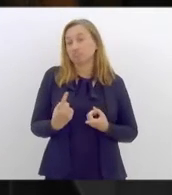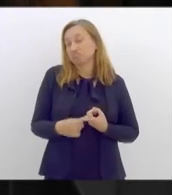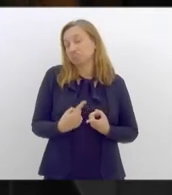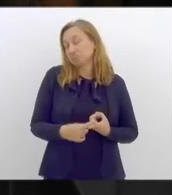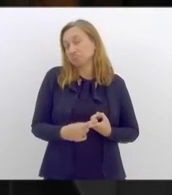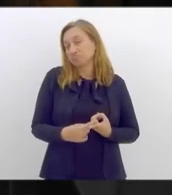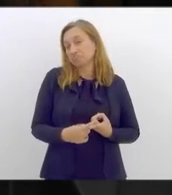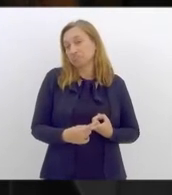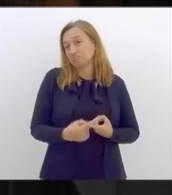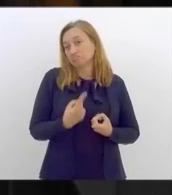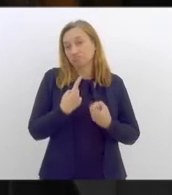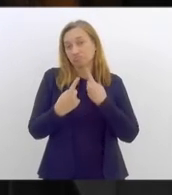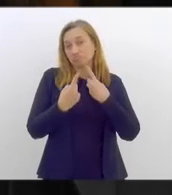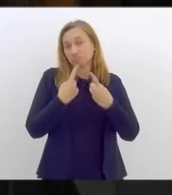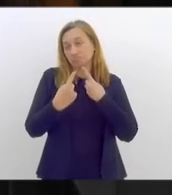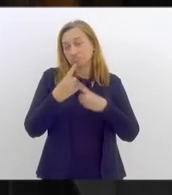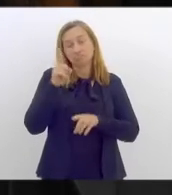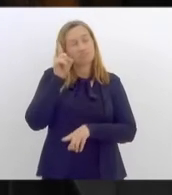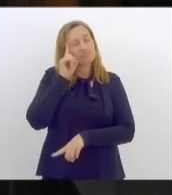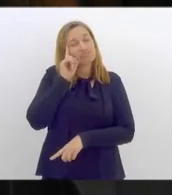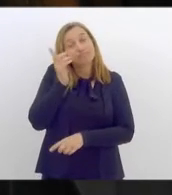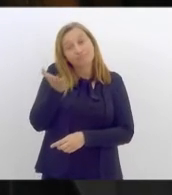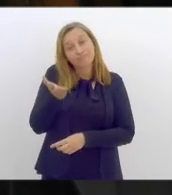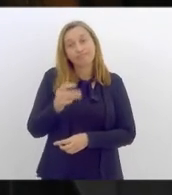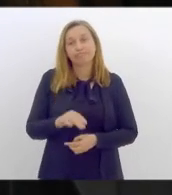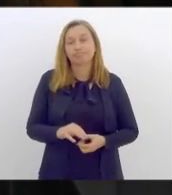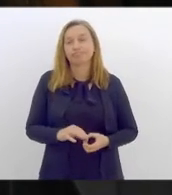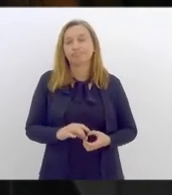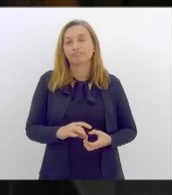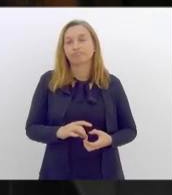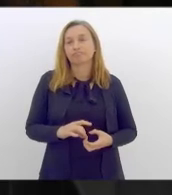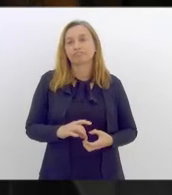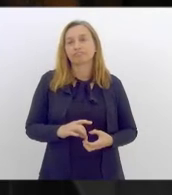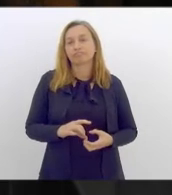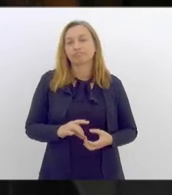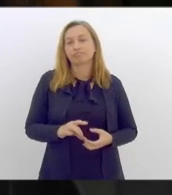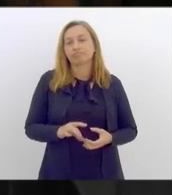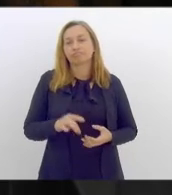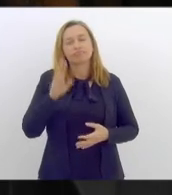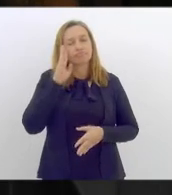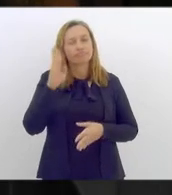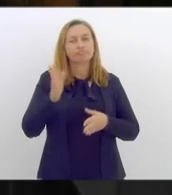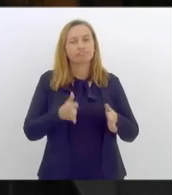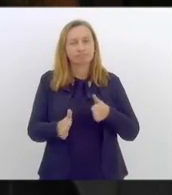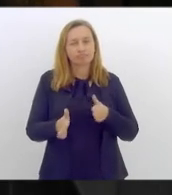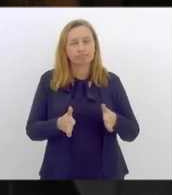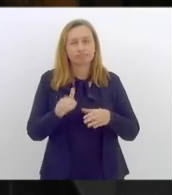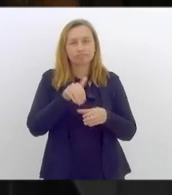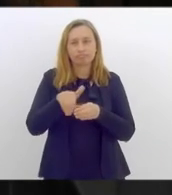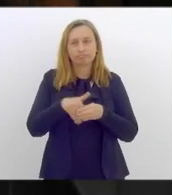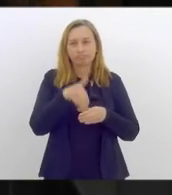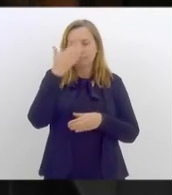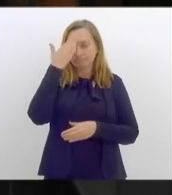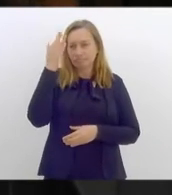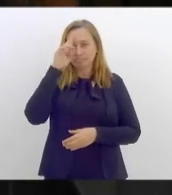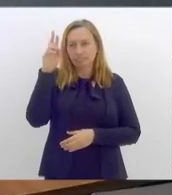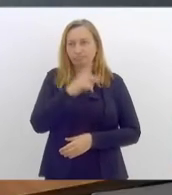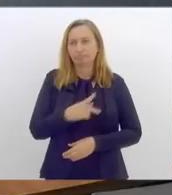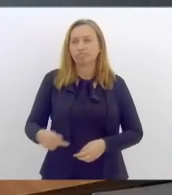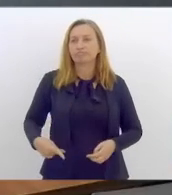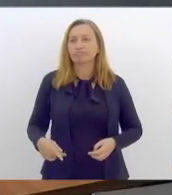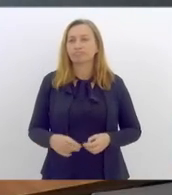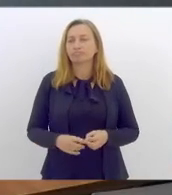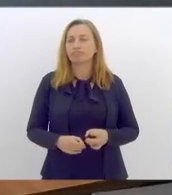não tá nos debates cotidianos Principalmente nesse período eleitoral Muito obrigado